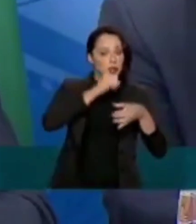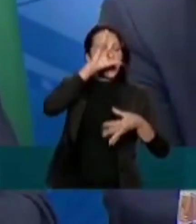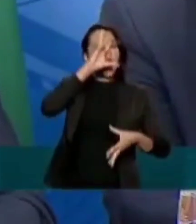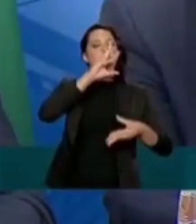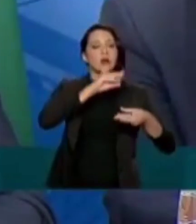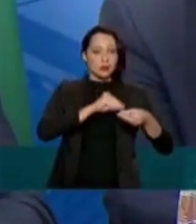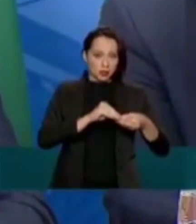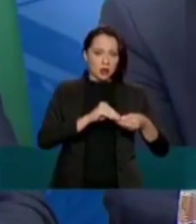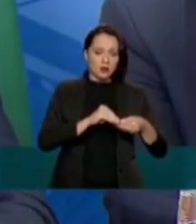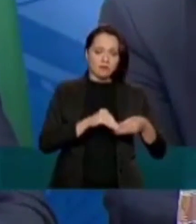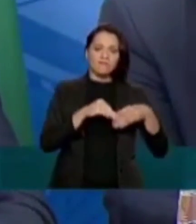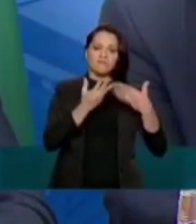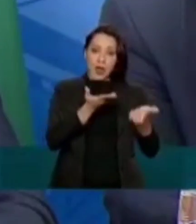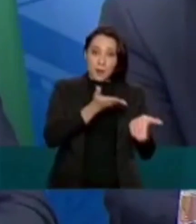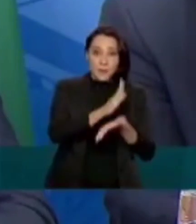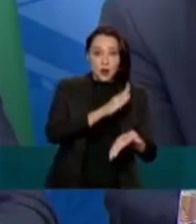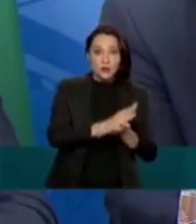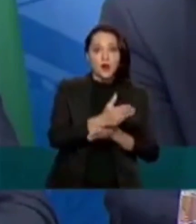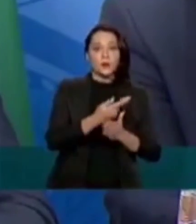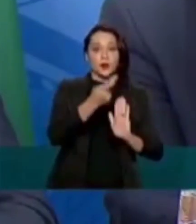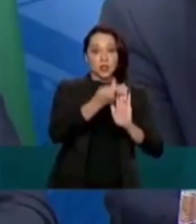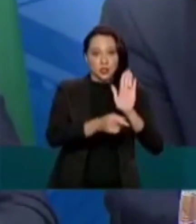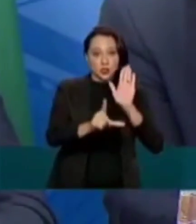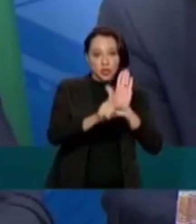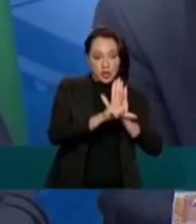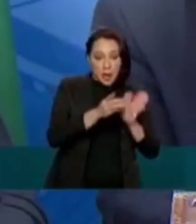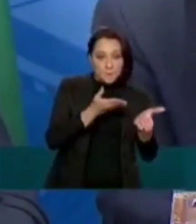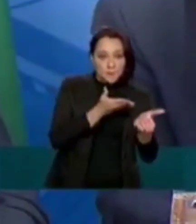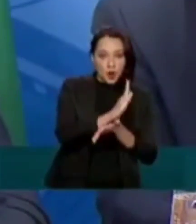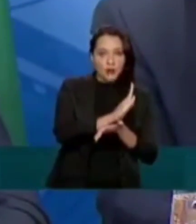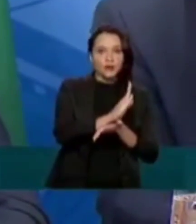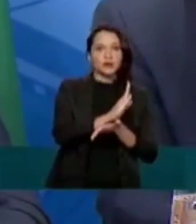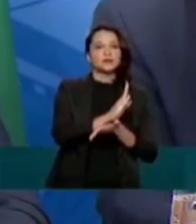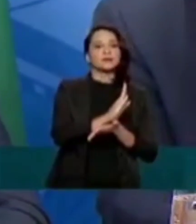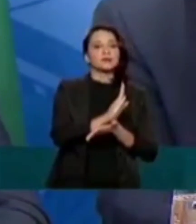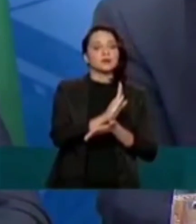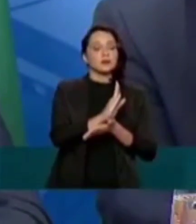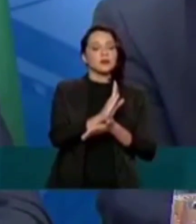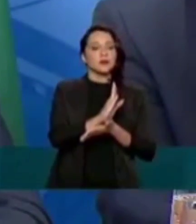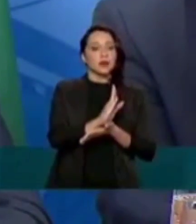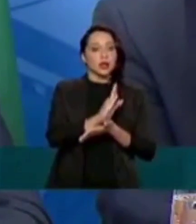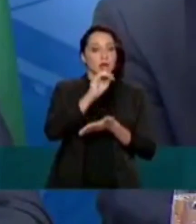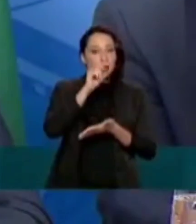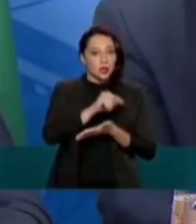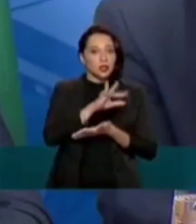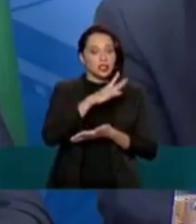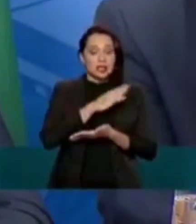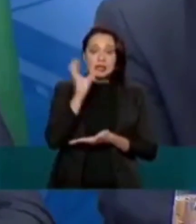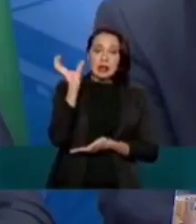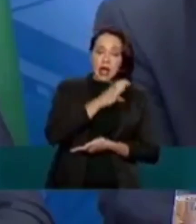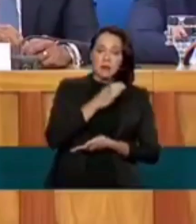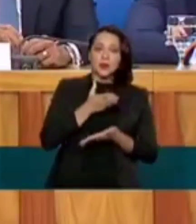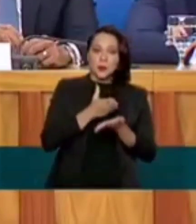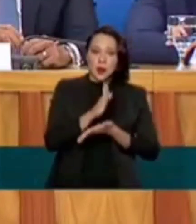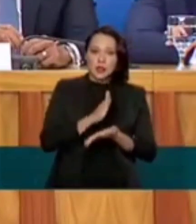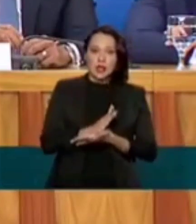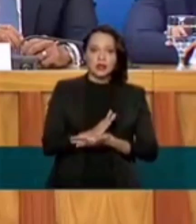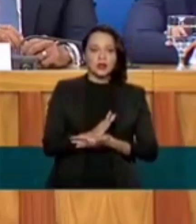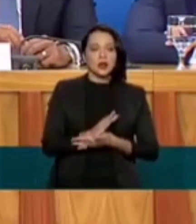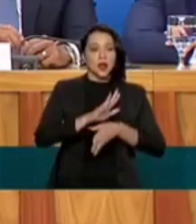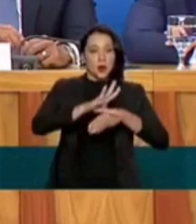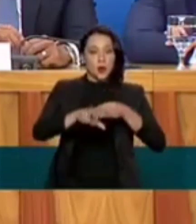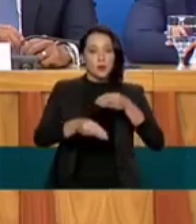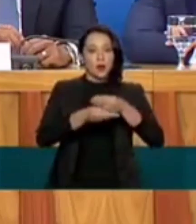senadores, em se aprovando o projeto de lei complementar e em se promulgando de forma bastante rápida uma